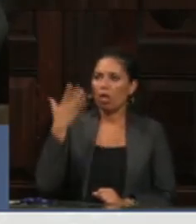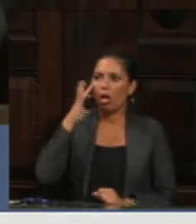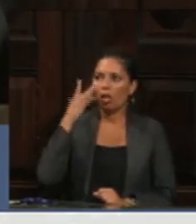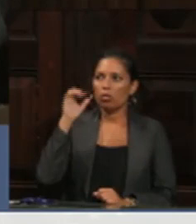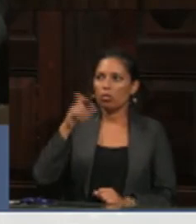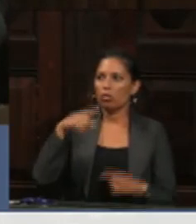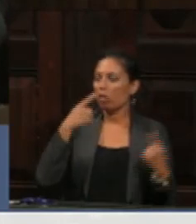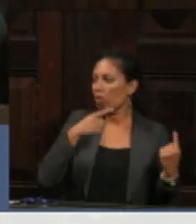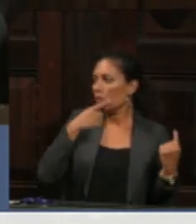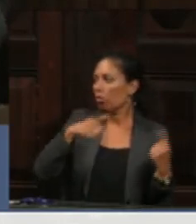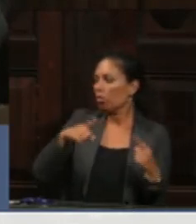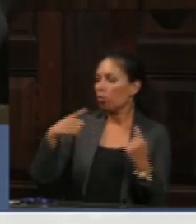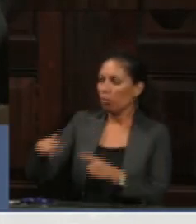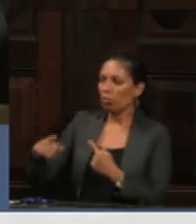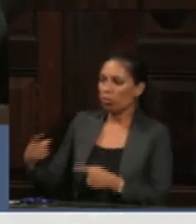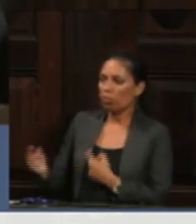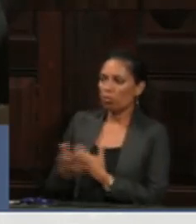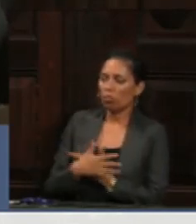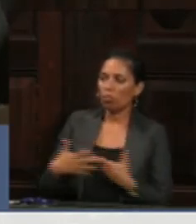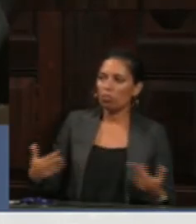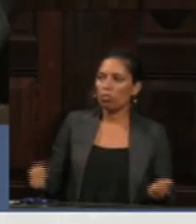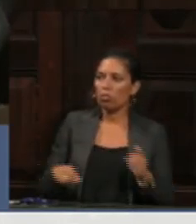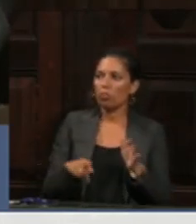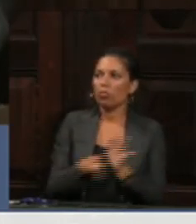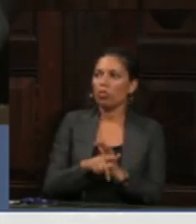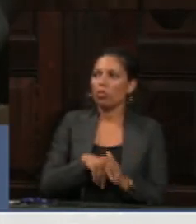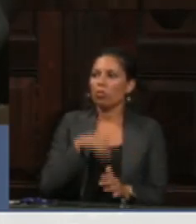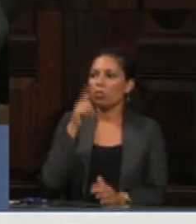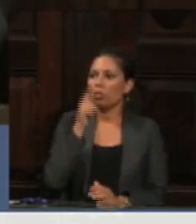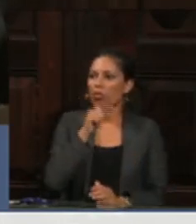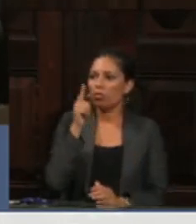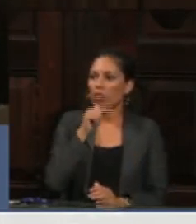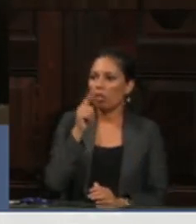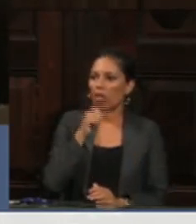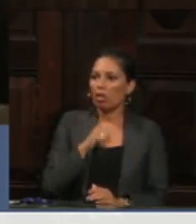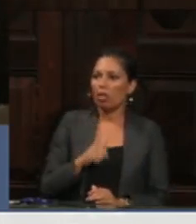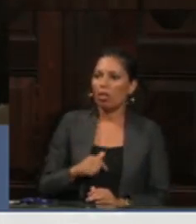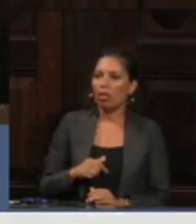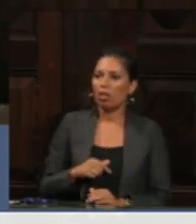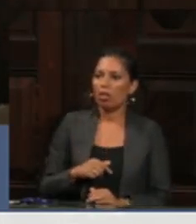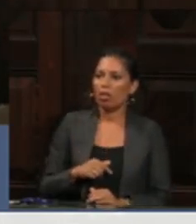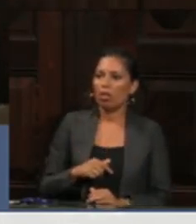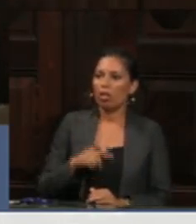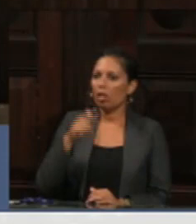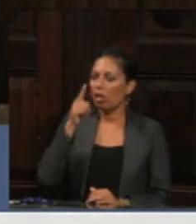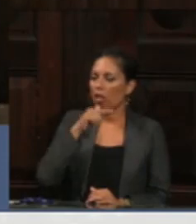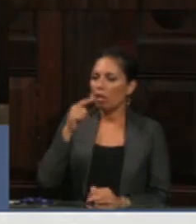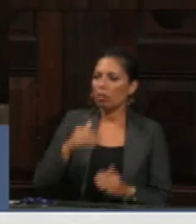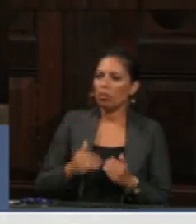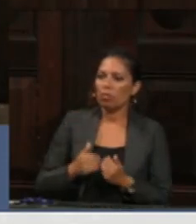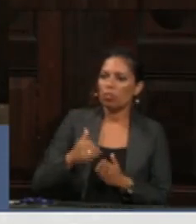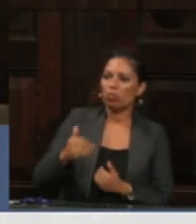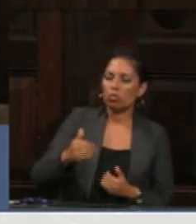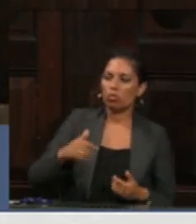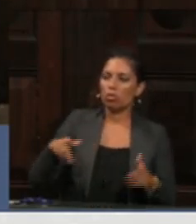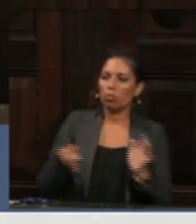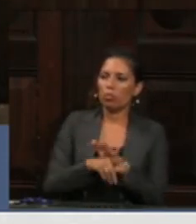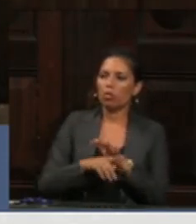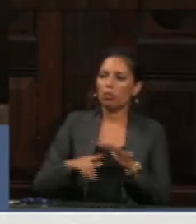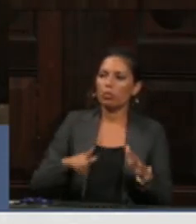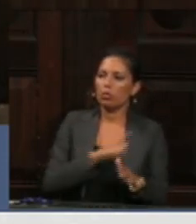tipo de privatização em relação à SEDAI. A SEDAI tem que continuar pública,